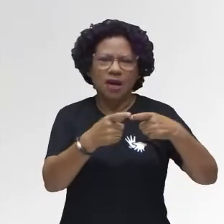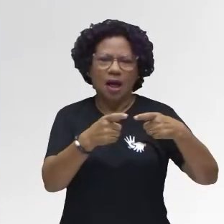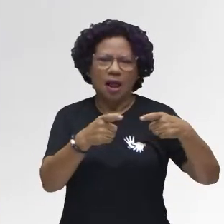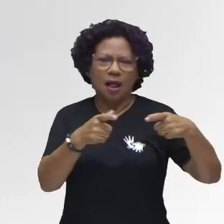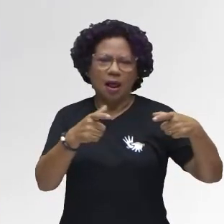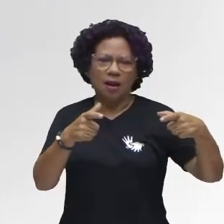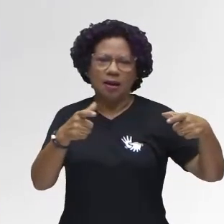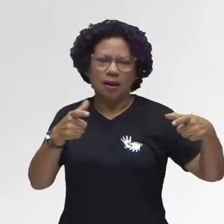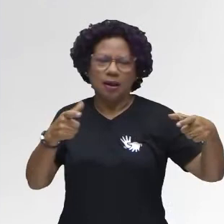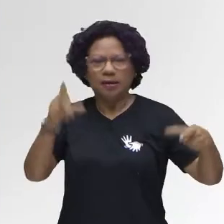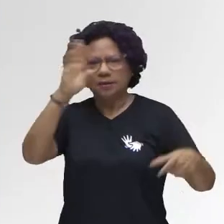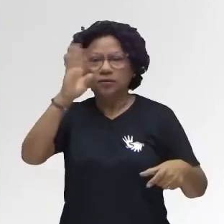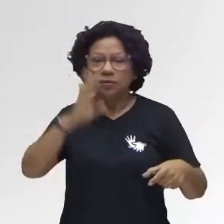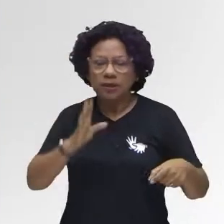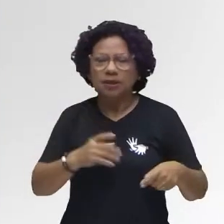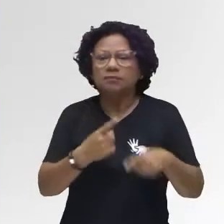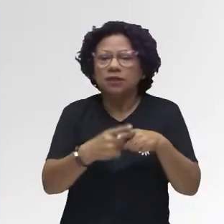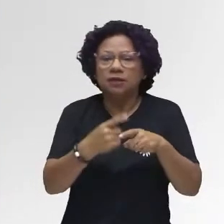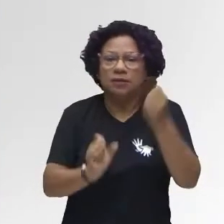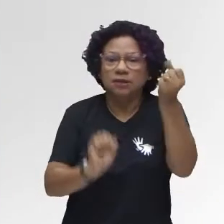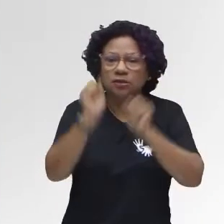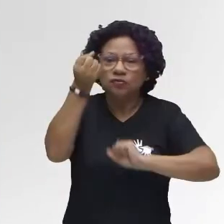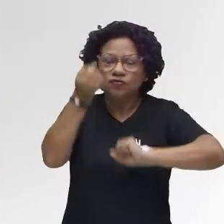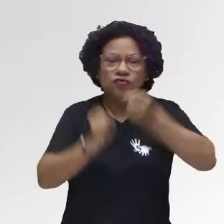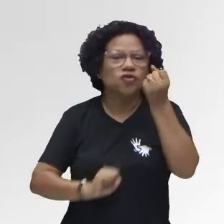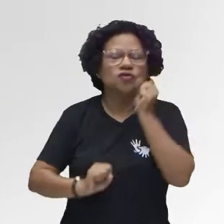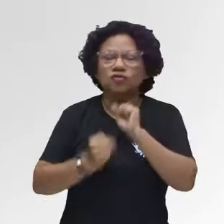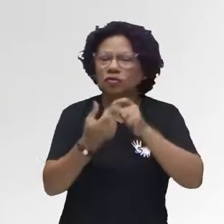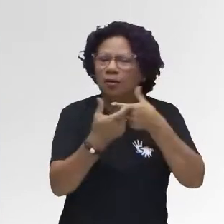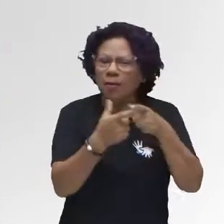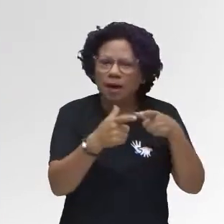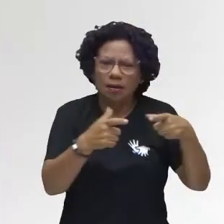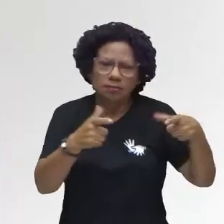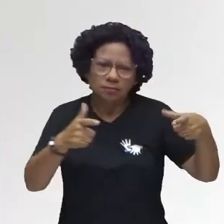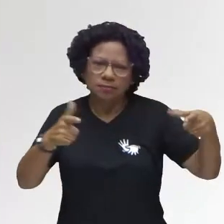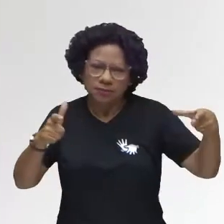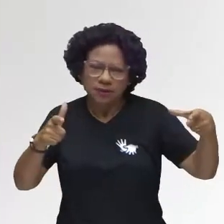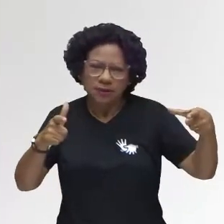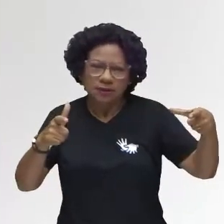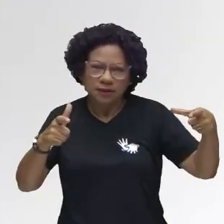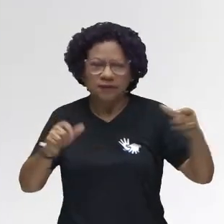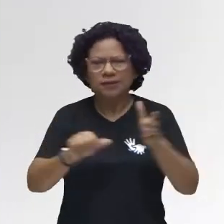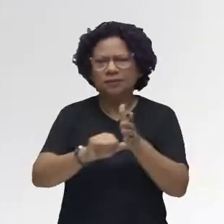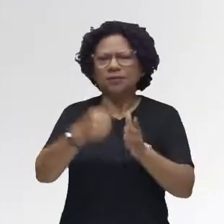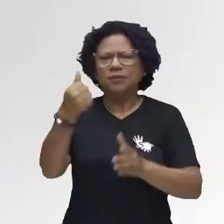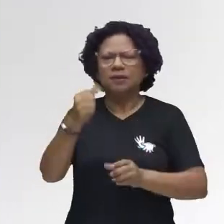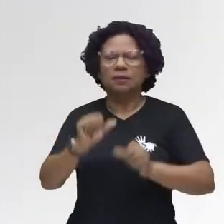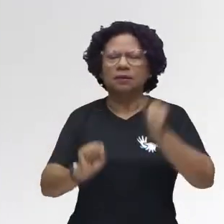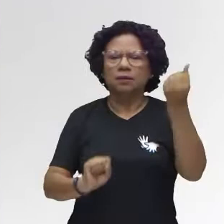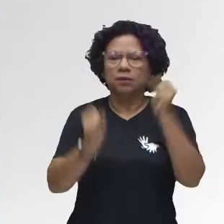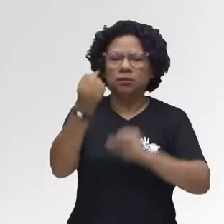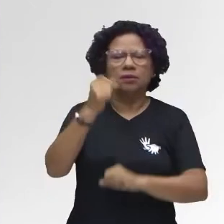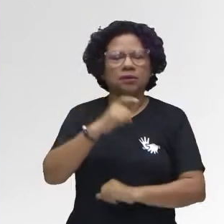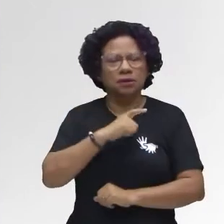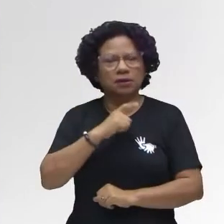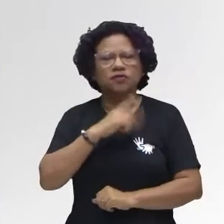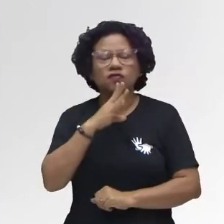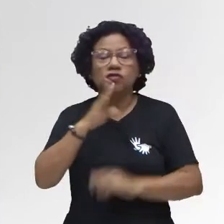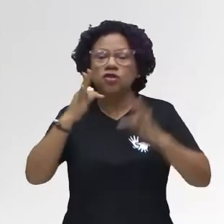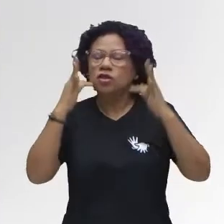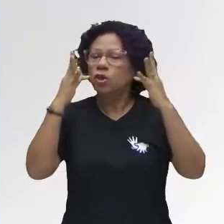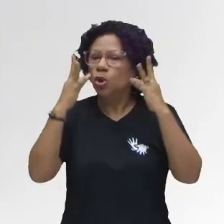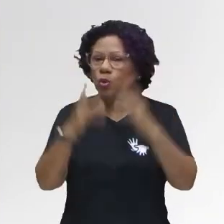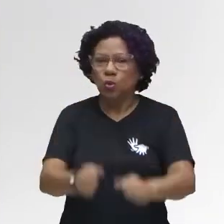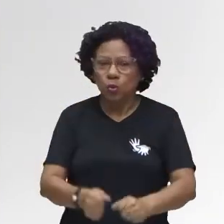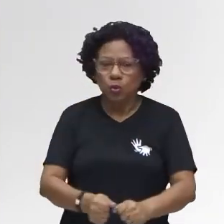urbanização no Brasil vai ser intensificado a partir da presença das primeiras indústrias, que a gente vai conhecer pouco a